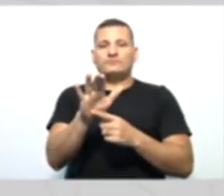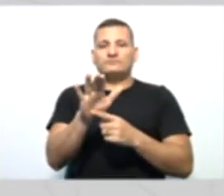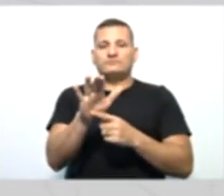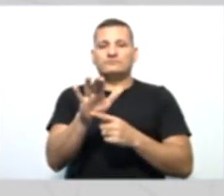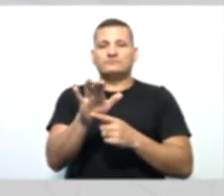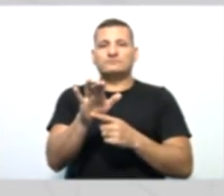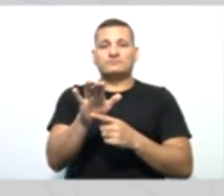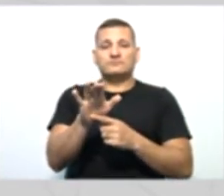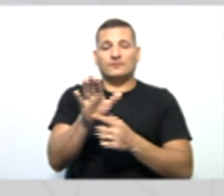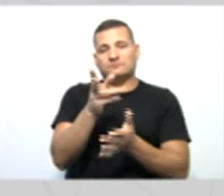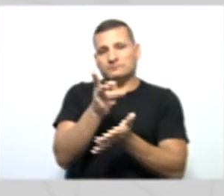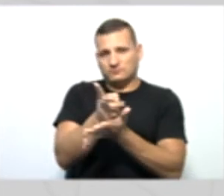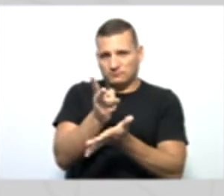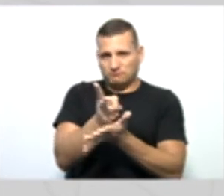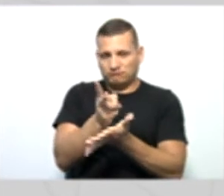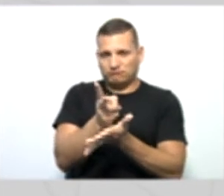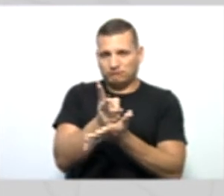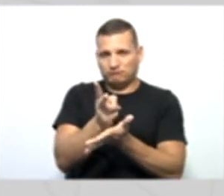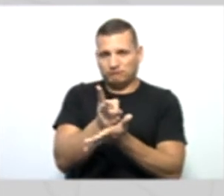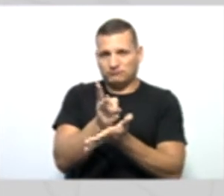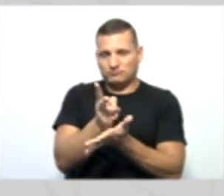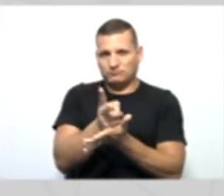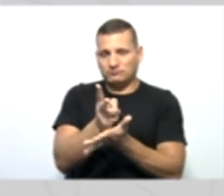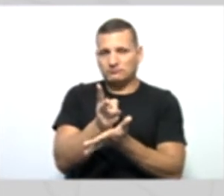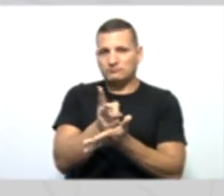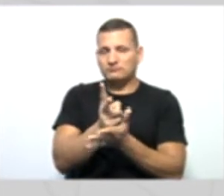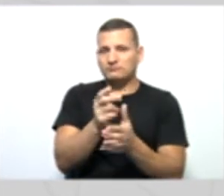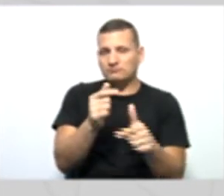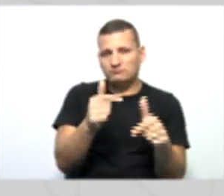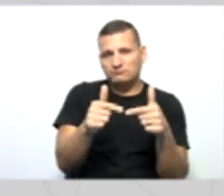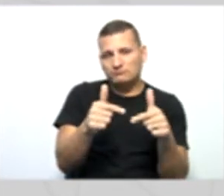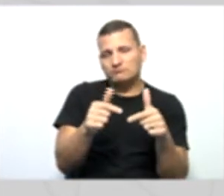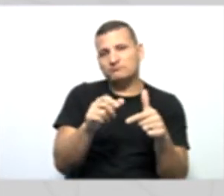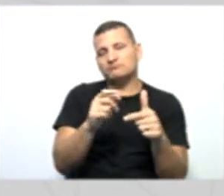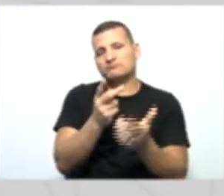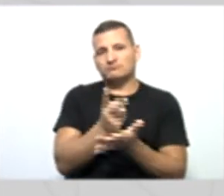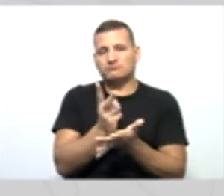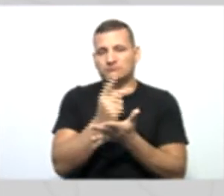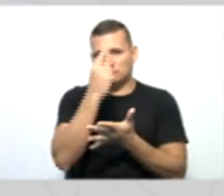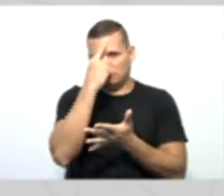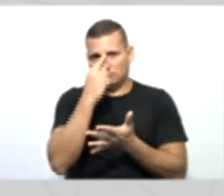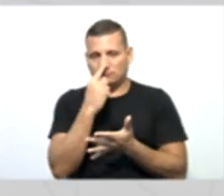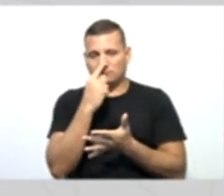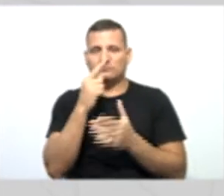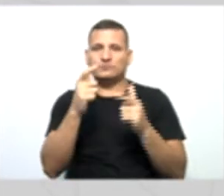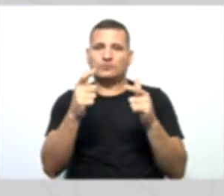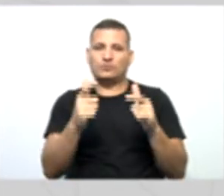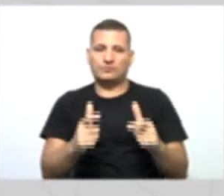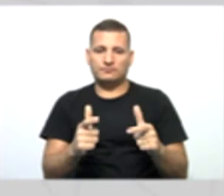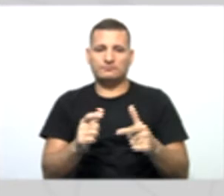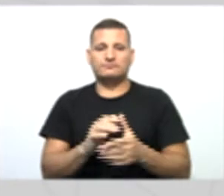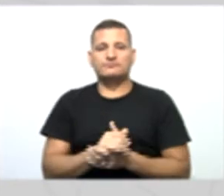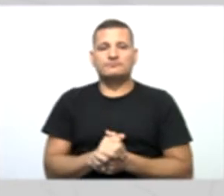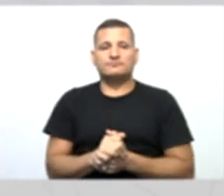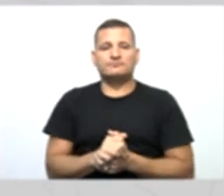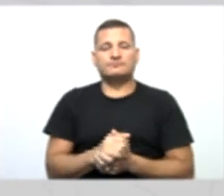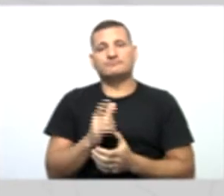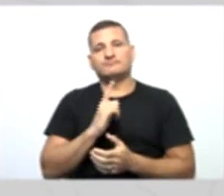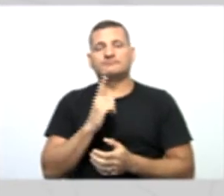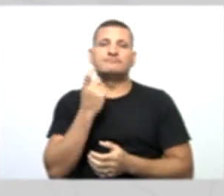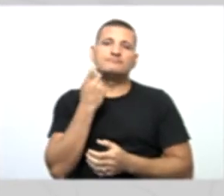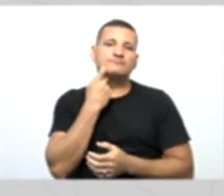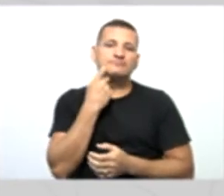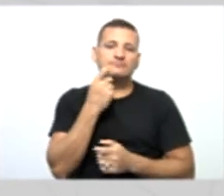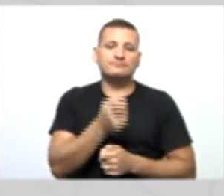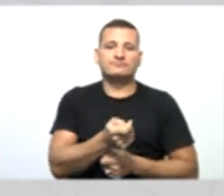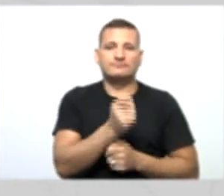para uma mesma atividade ou a mesma vocação econômica local. Então, eu tenho aí alguém que está pescando, alguém que